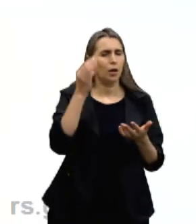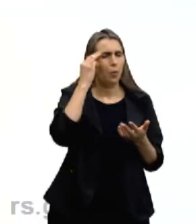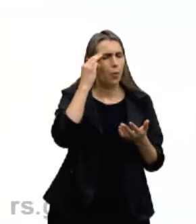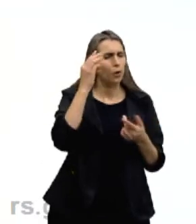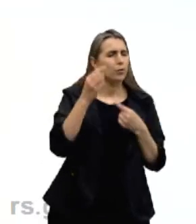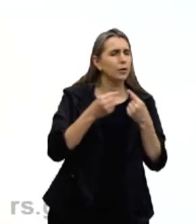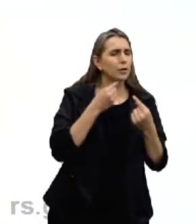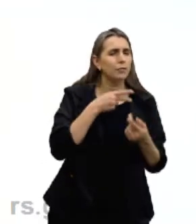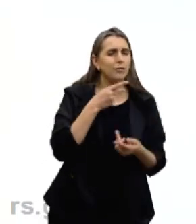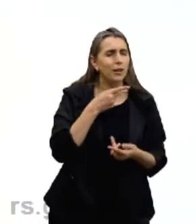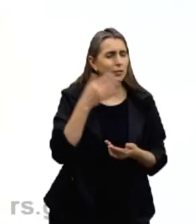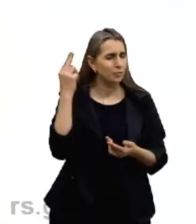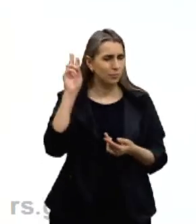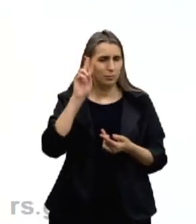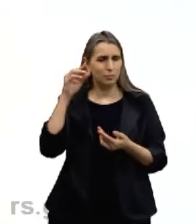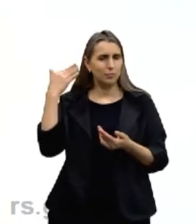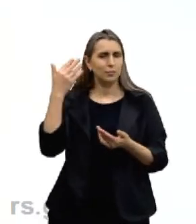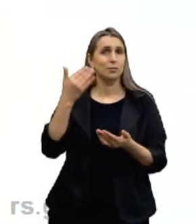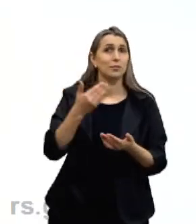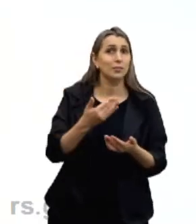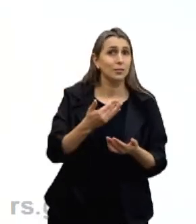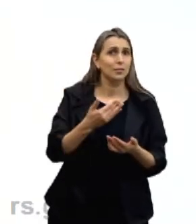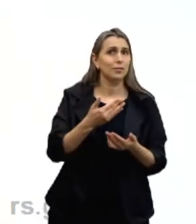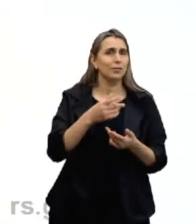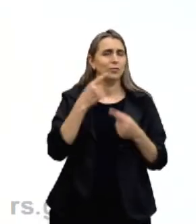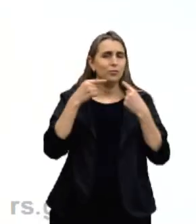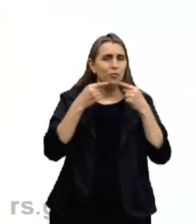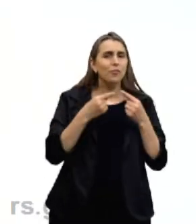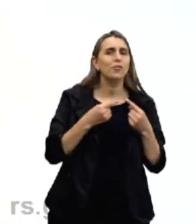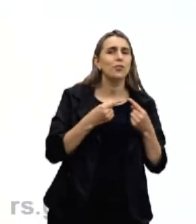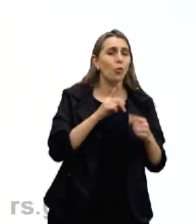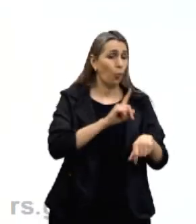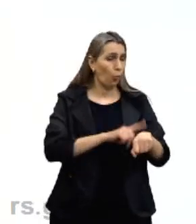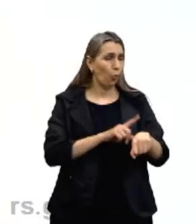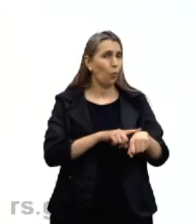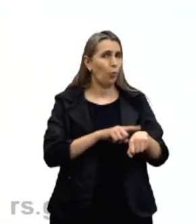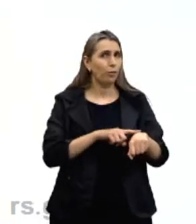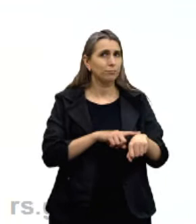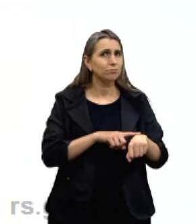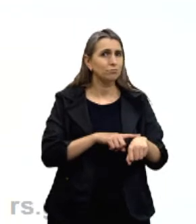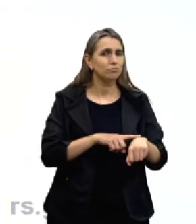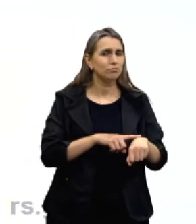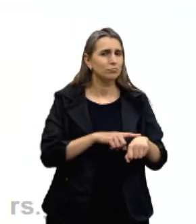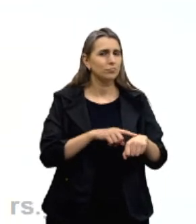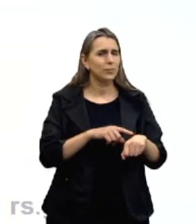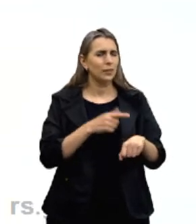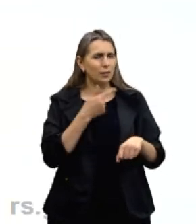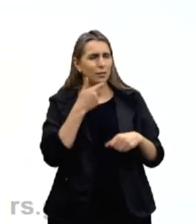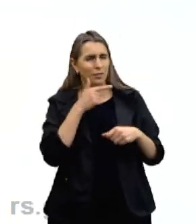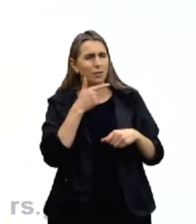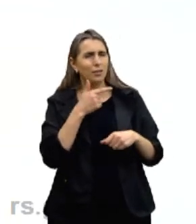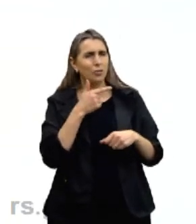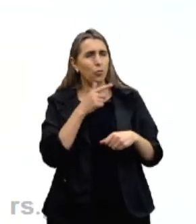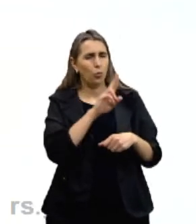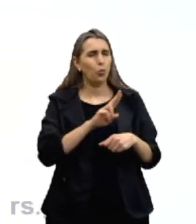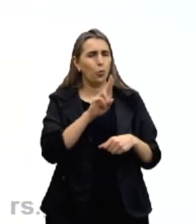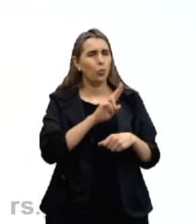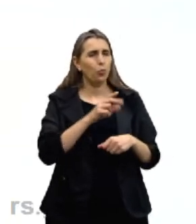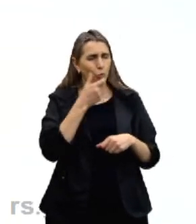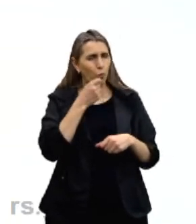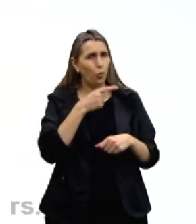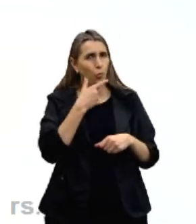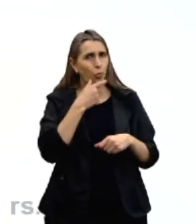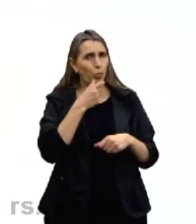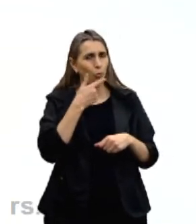memória de alguém está contando uma história mas tu vai vir várias críticas e vários momentos ali que são irônicos aquele usa ironia que ele usa